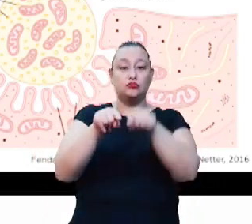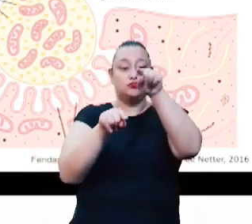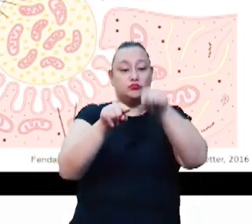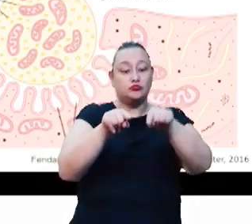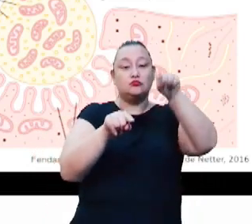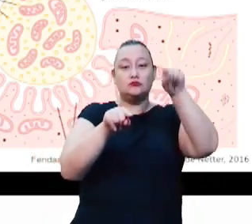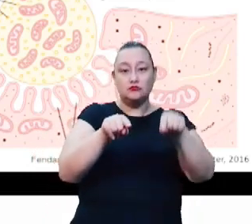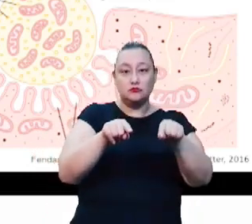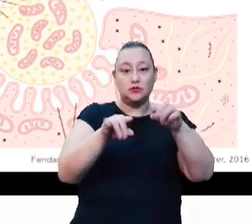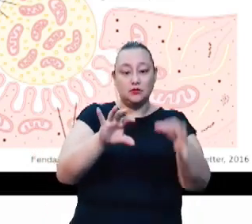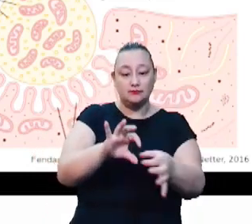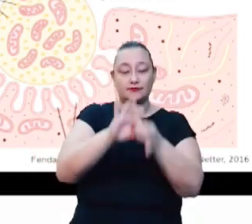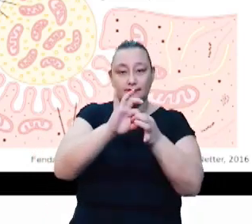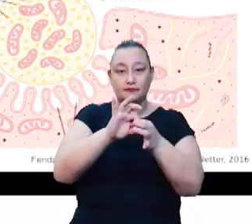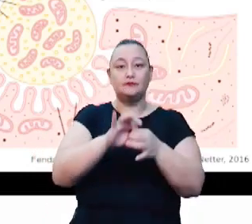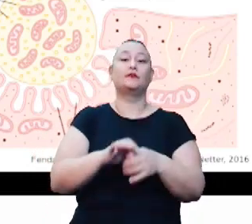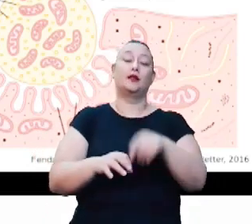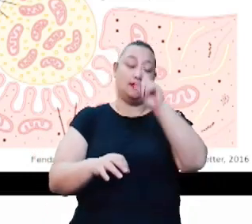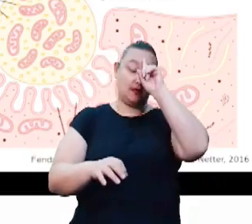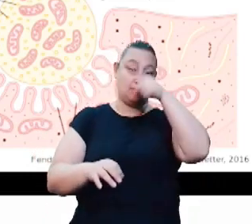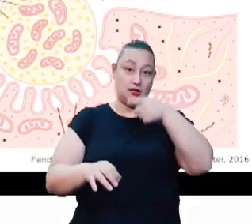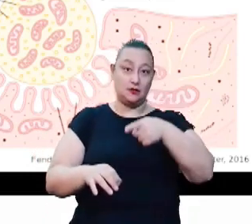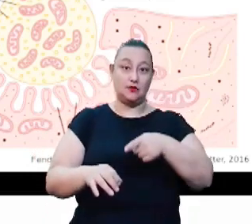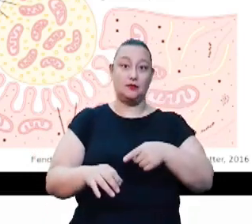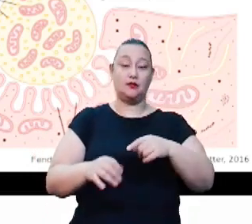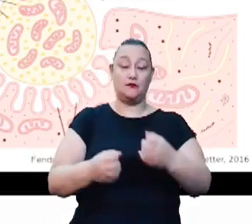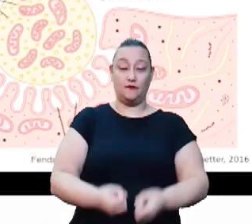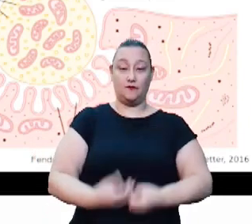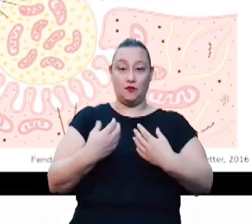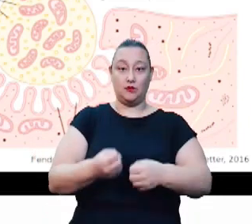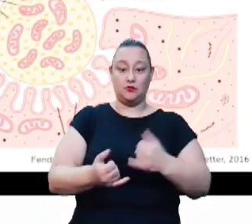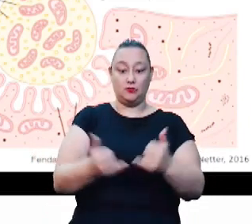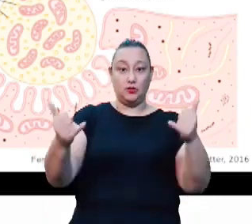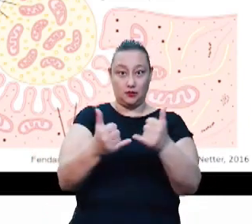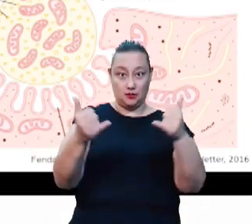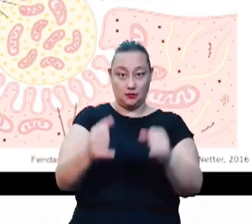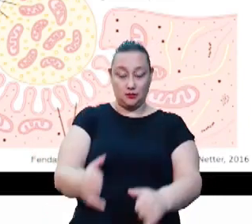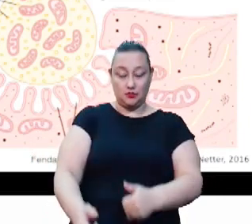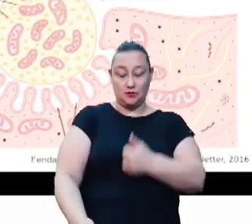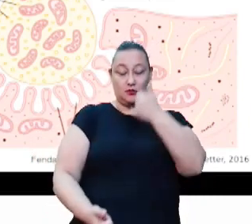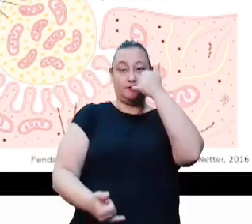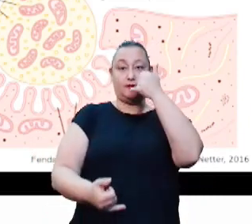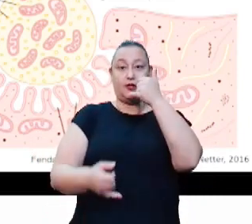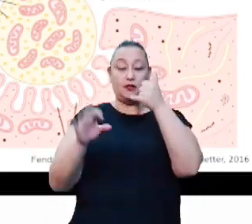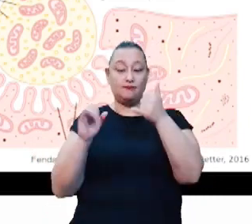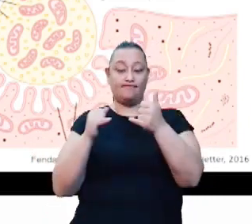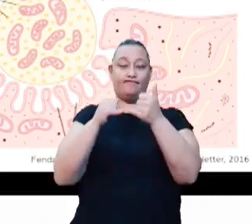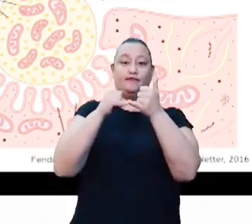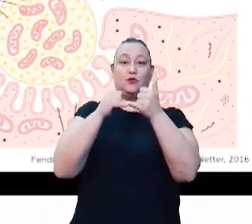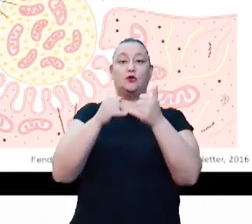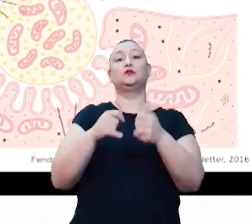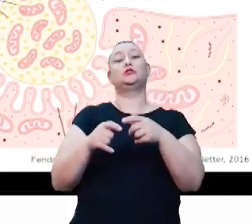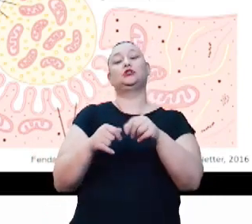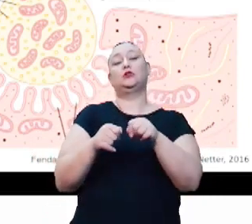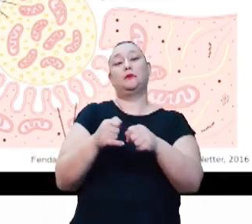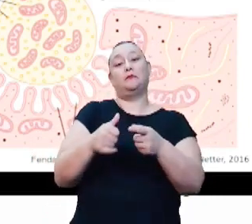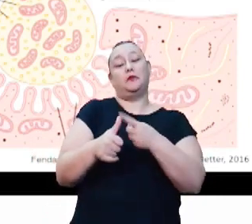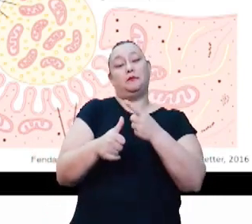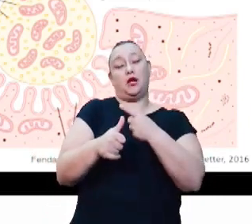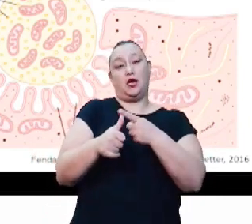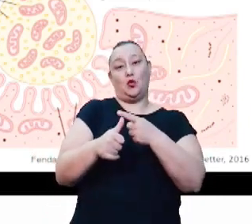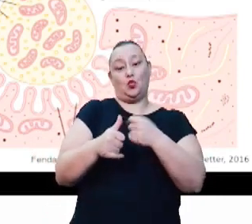músculo é inervado, ela manda essa informação, esse impulso nervoso para um outro neurônio. Então aqui a gente chama de primeiro